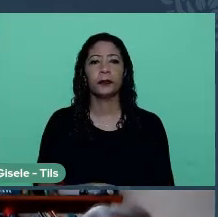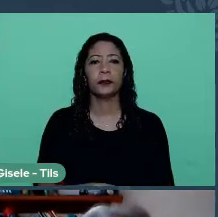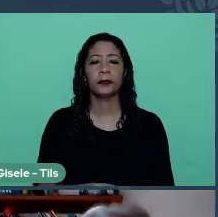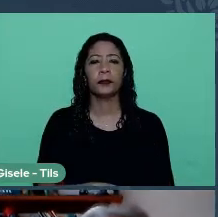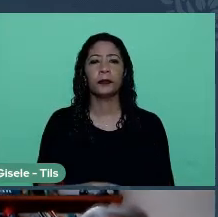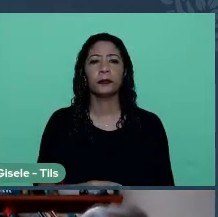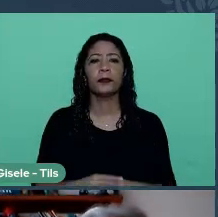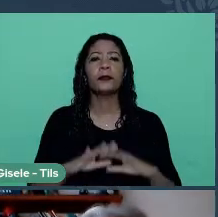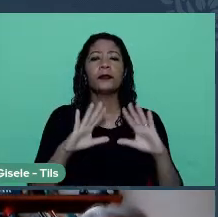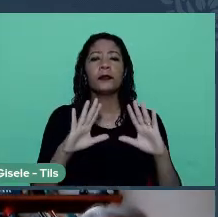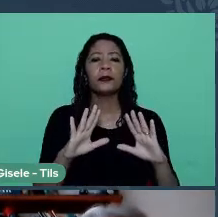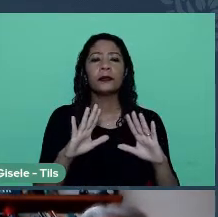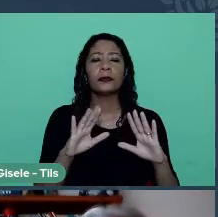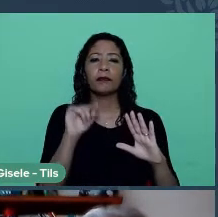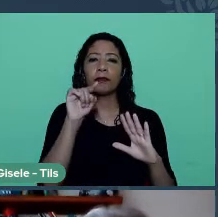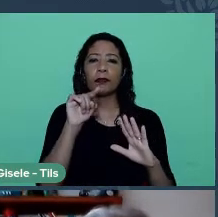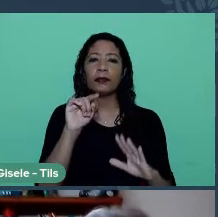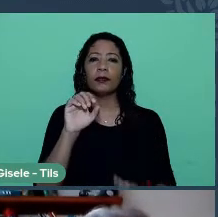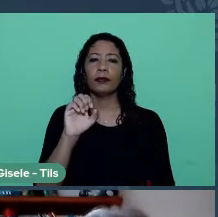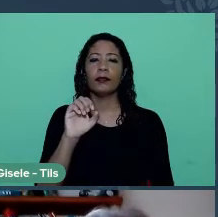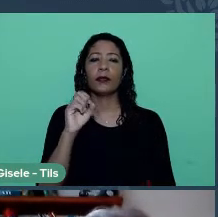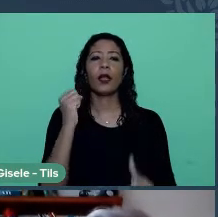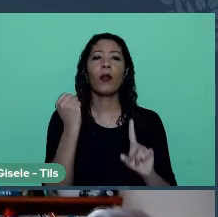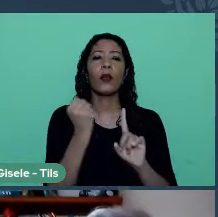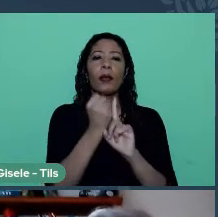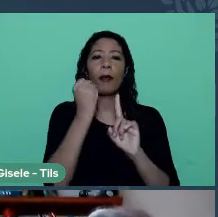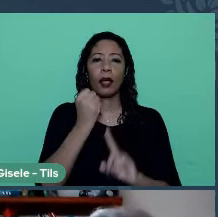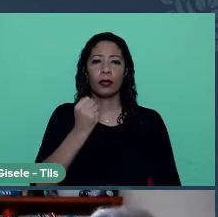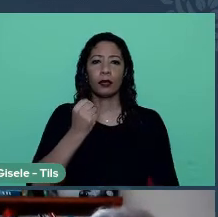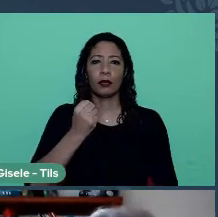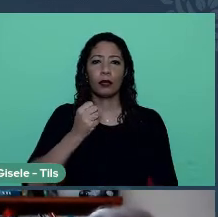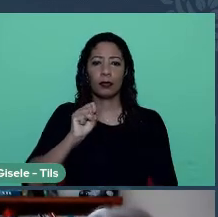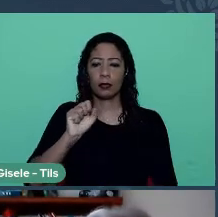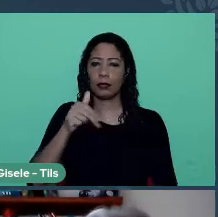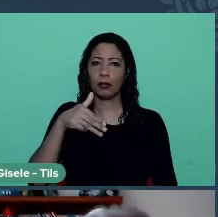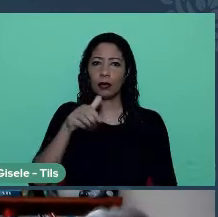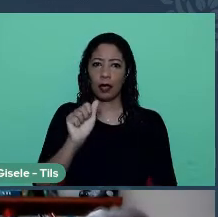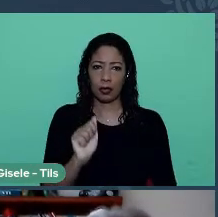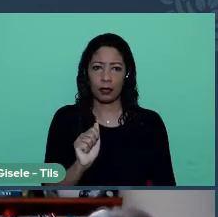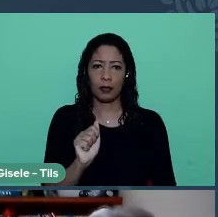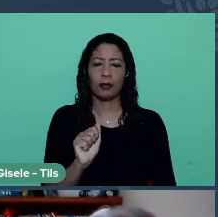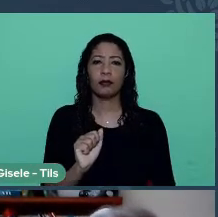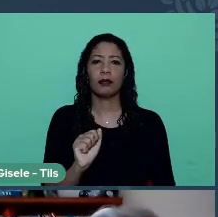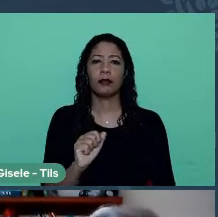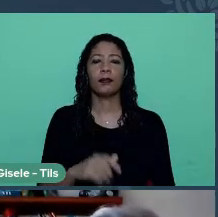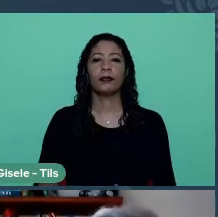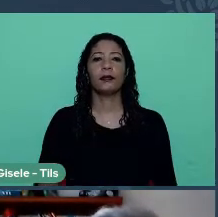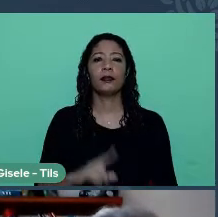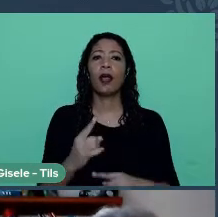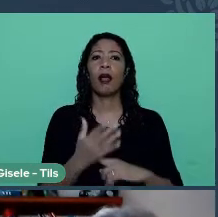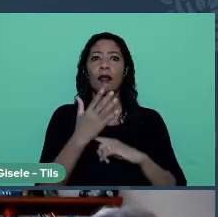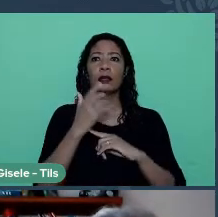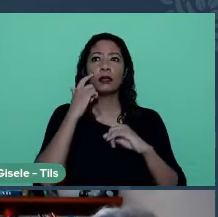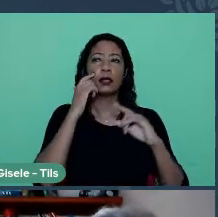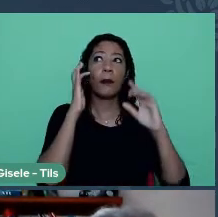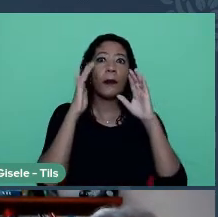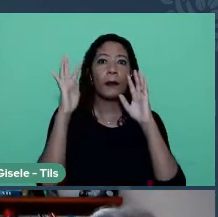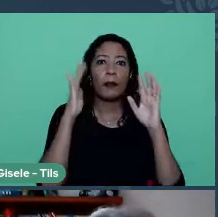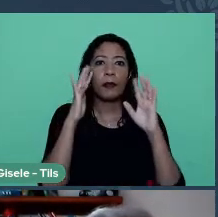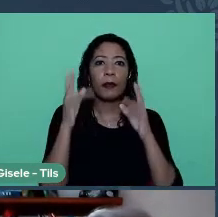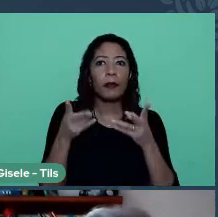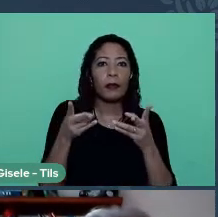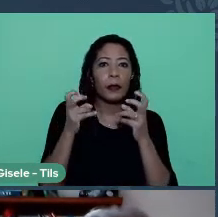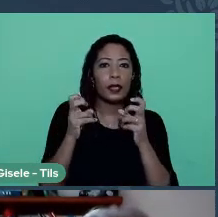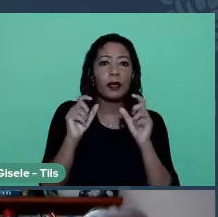Vamos ver um pouco o impacto dessa asma, para a gente ter a noção de aonde nós estamos